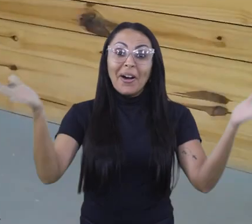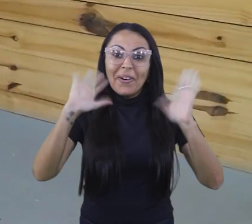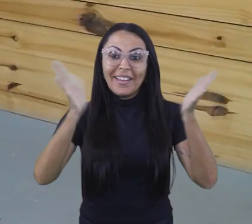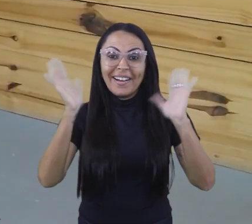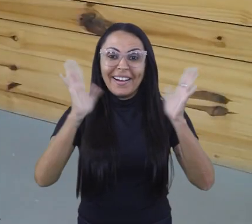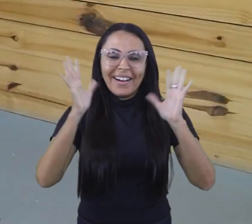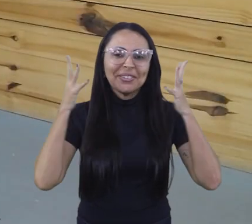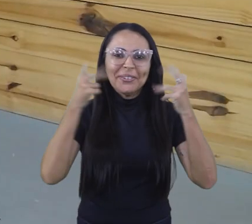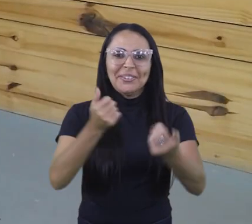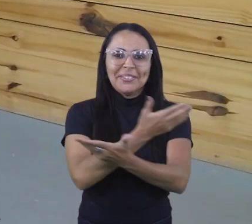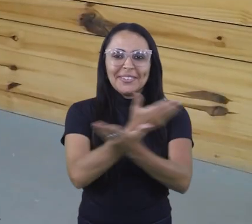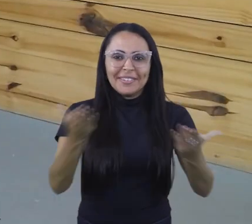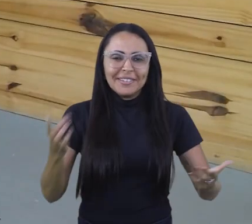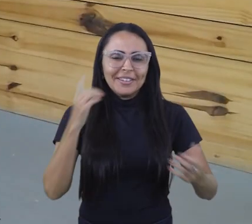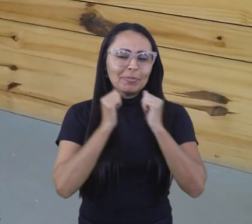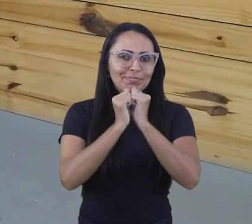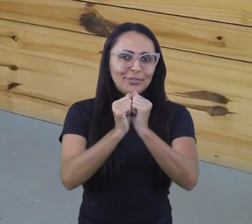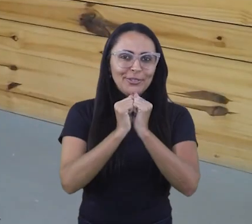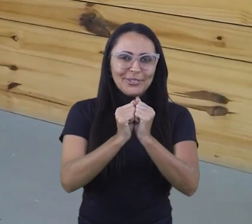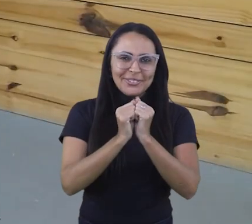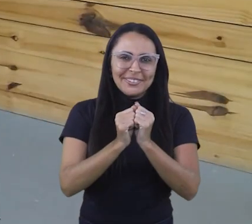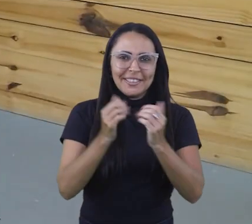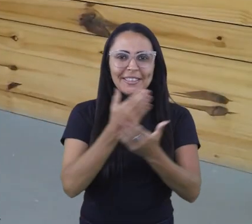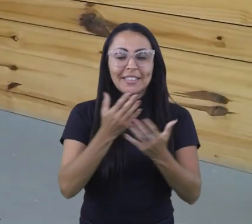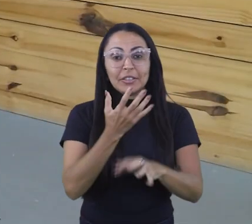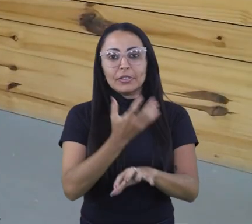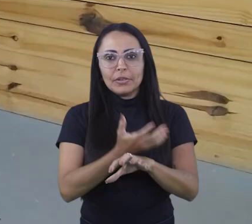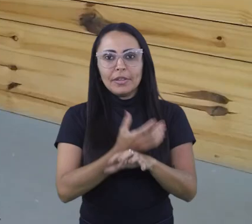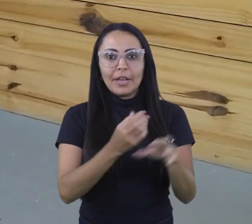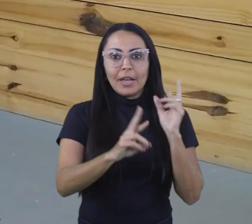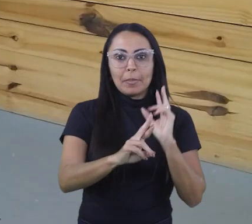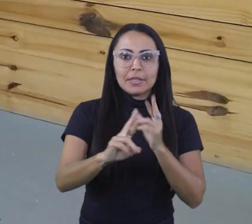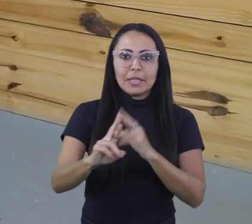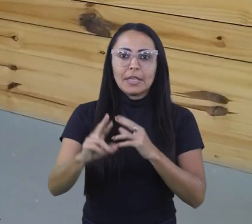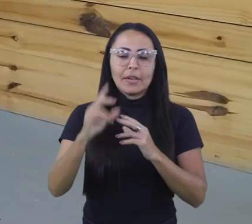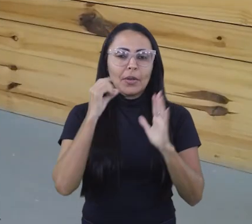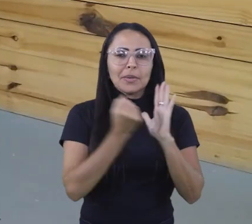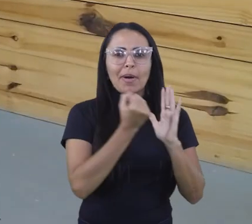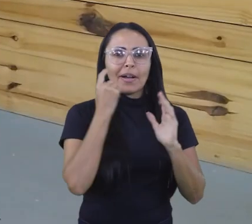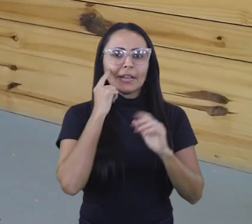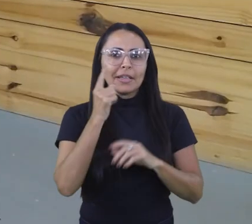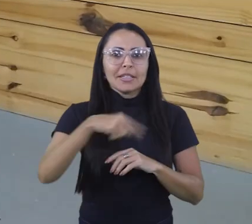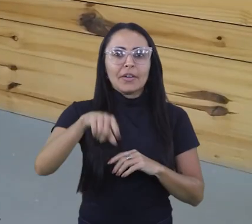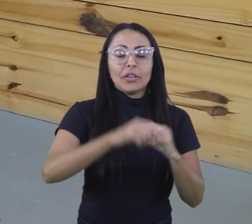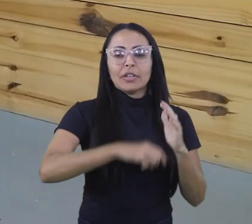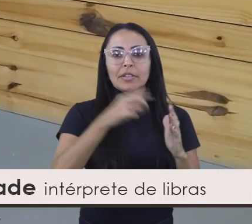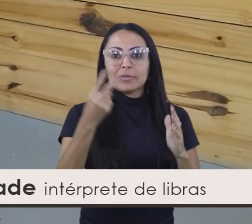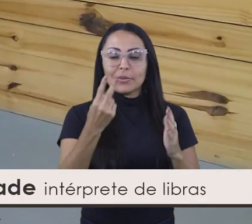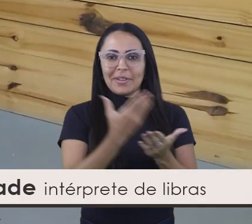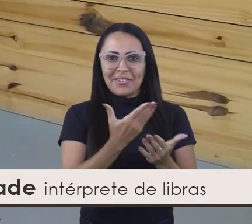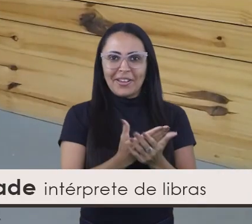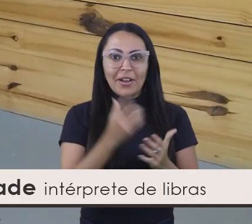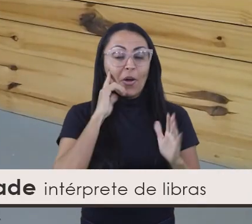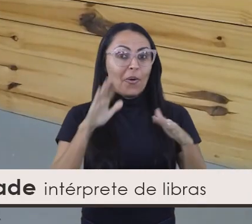Olá a todas e todos, estamos juntas e juntos na disciplina Representação Temática, desta vez na segunda unidade.